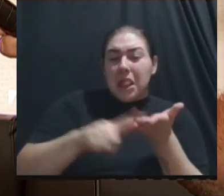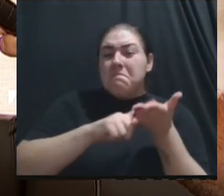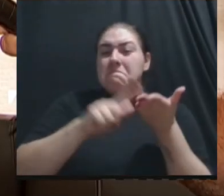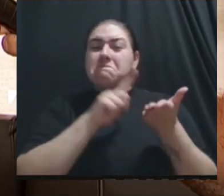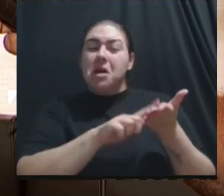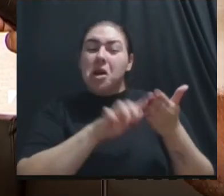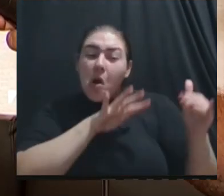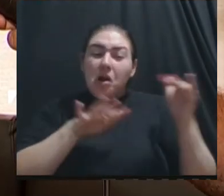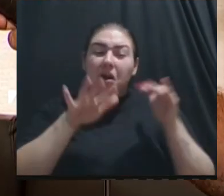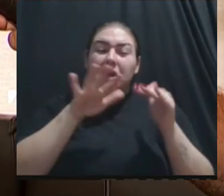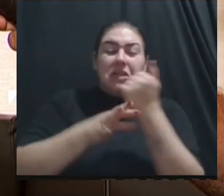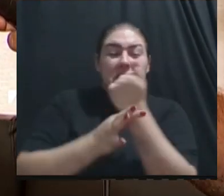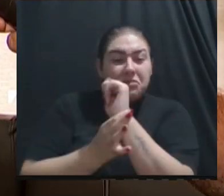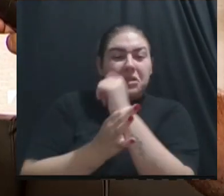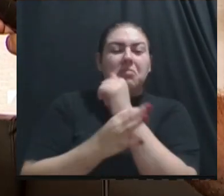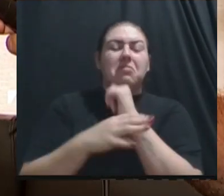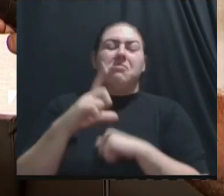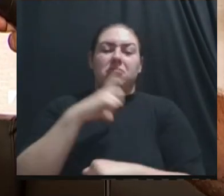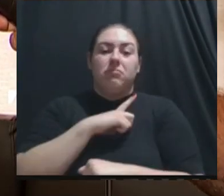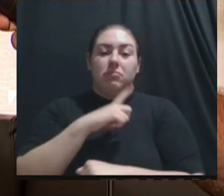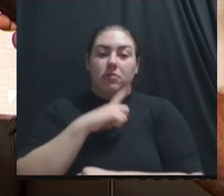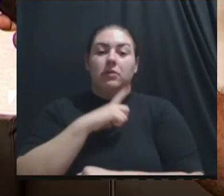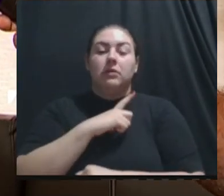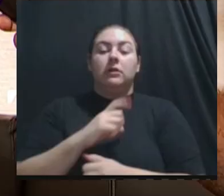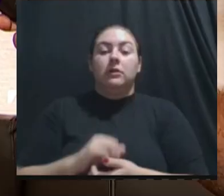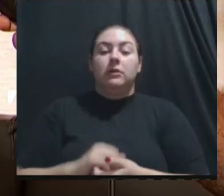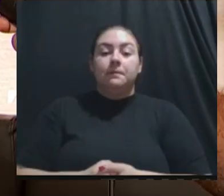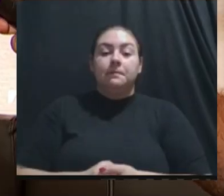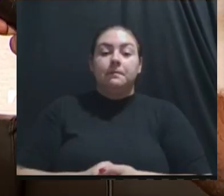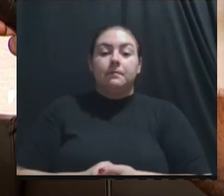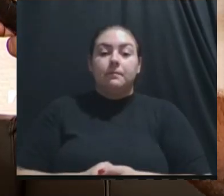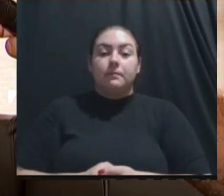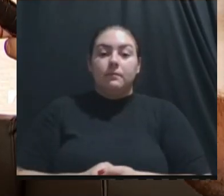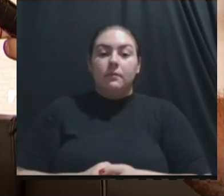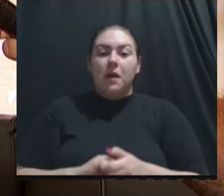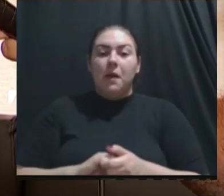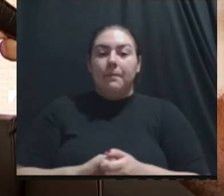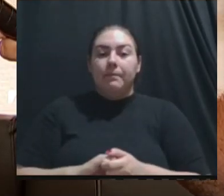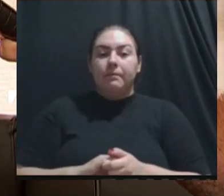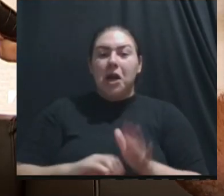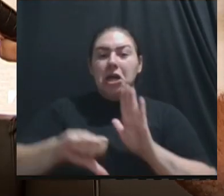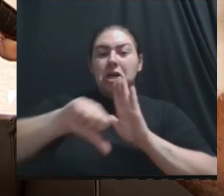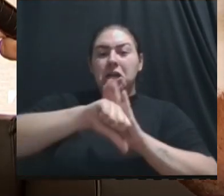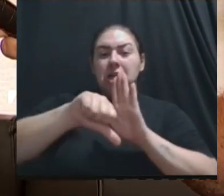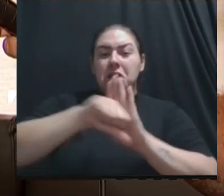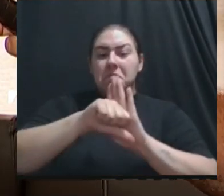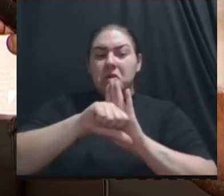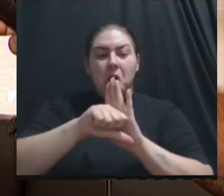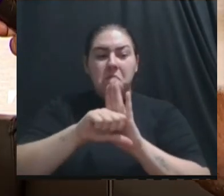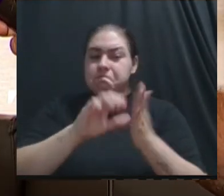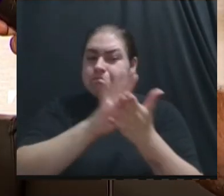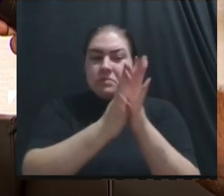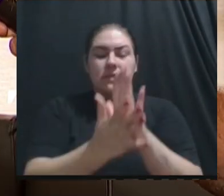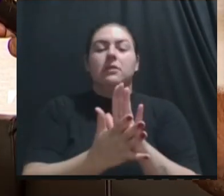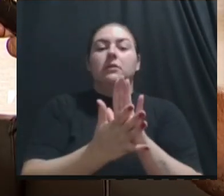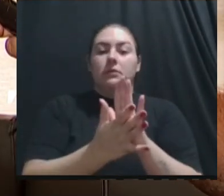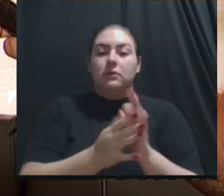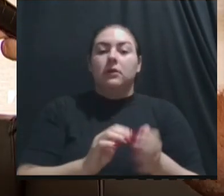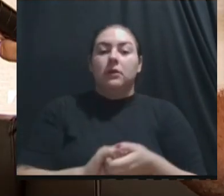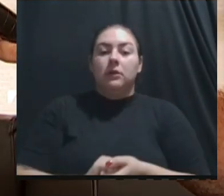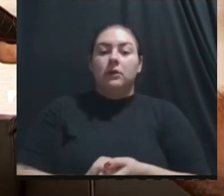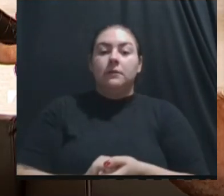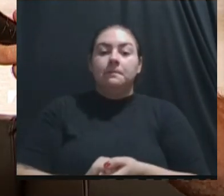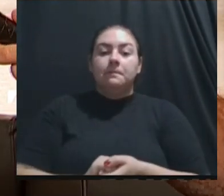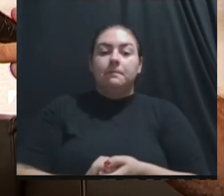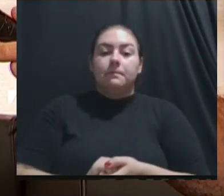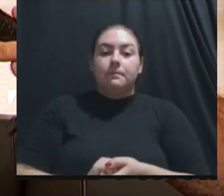materiais reciclados para não fomentar a criminalidade. Então, além do aumento efetivo da Guarda Municipal na contratação de guardas